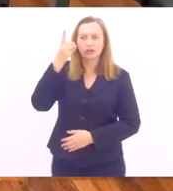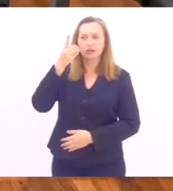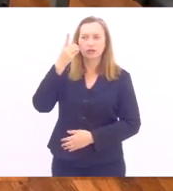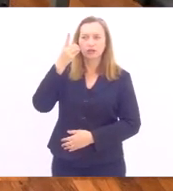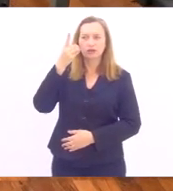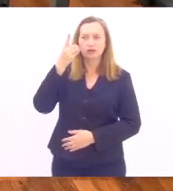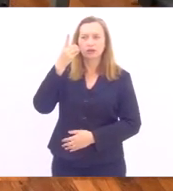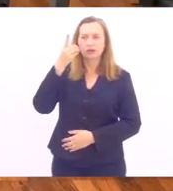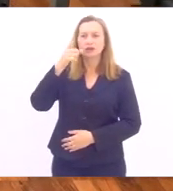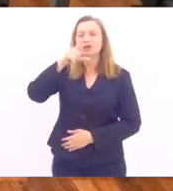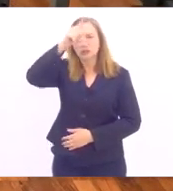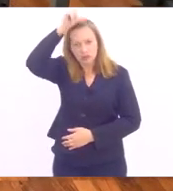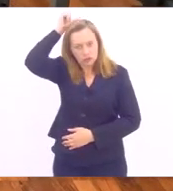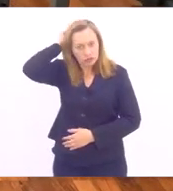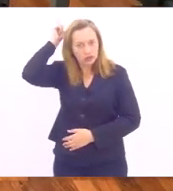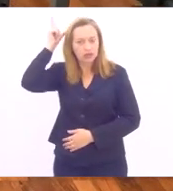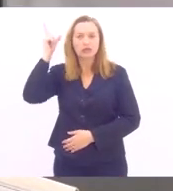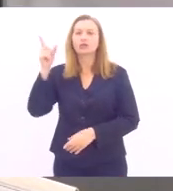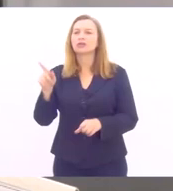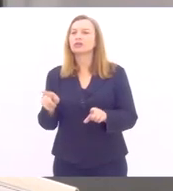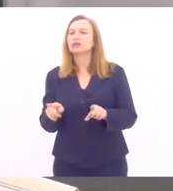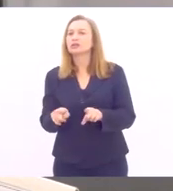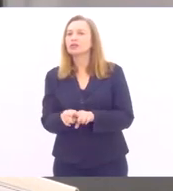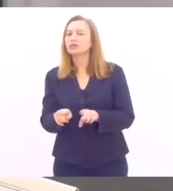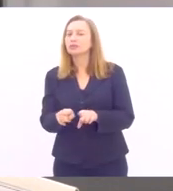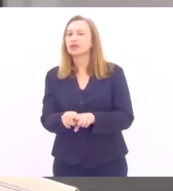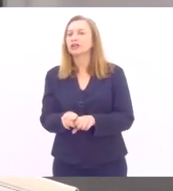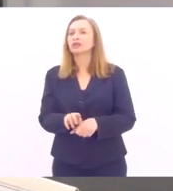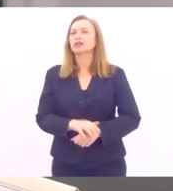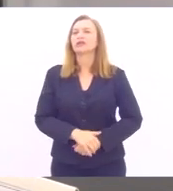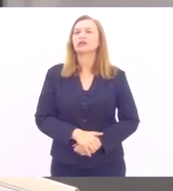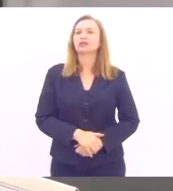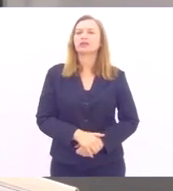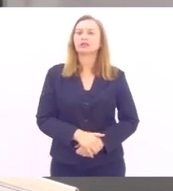Deputado Luiz Paulo Corrêa da Rocha.